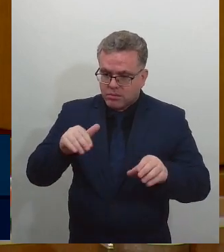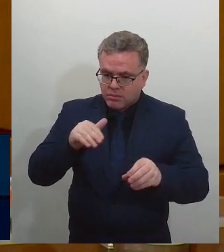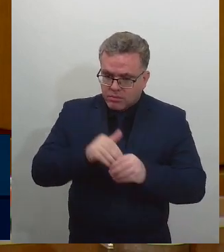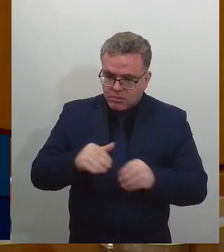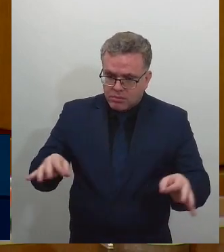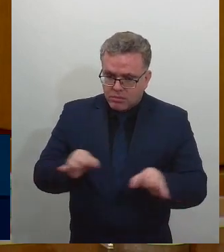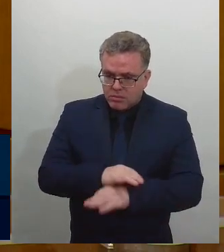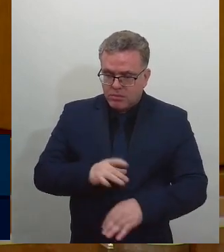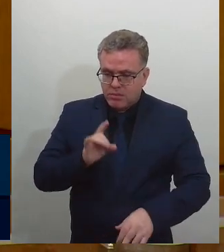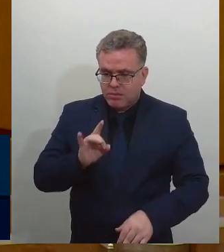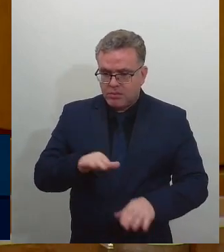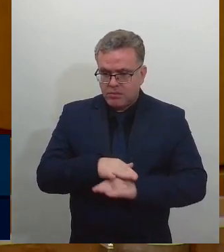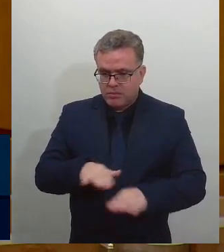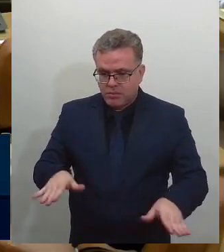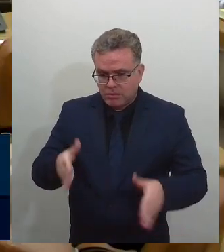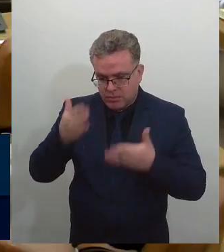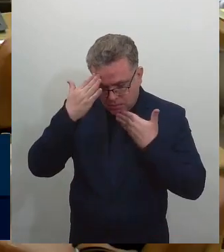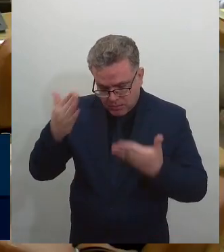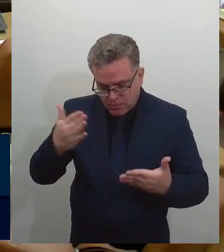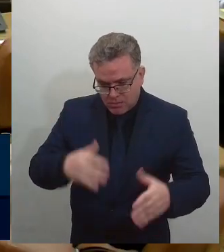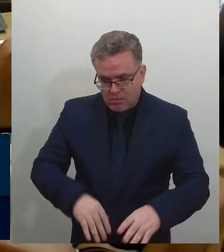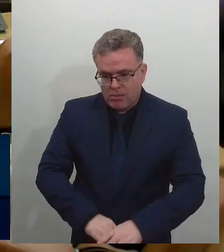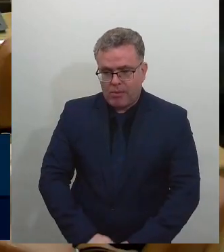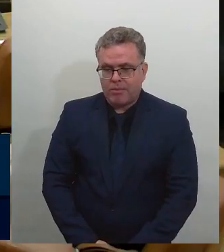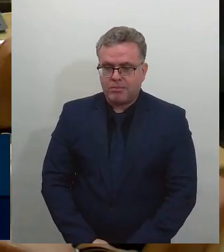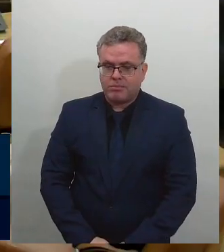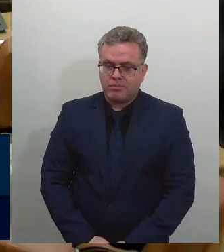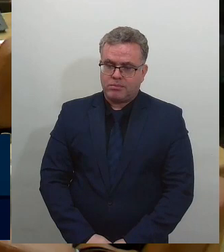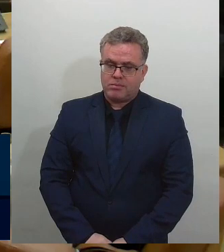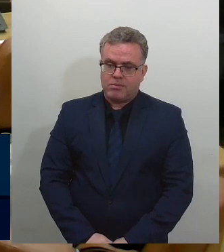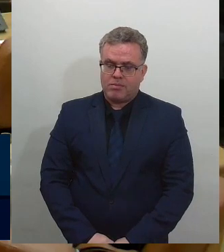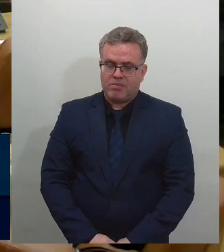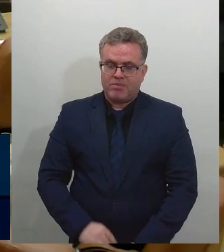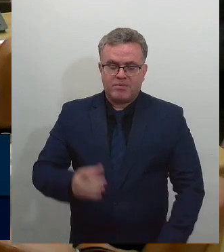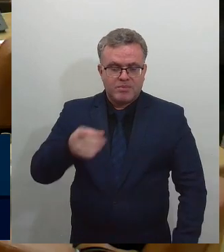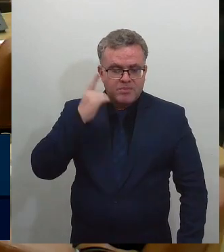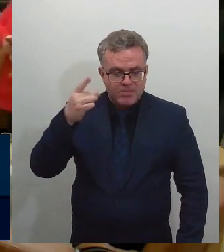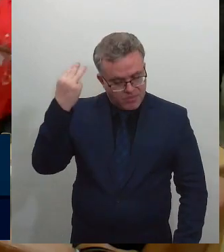Muito obrigada. A palavra do deputado Garibaldo Mendonça.